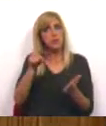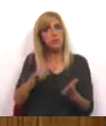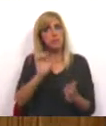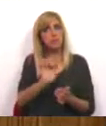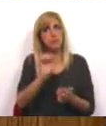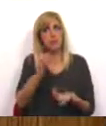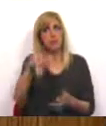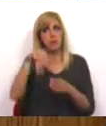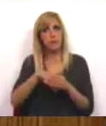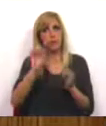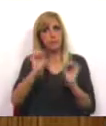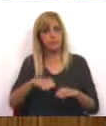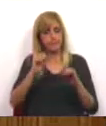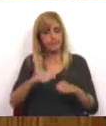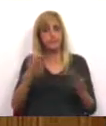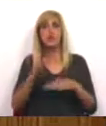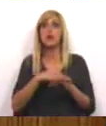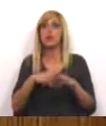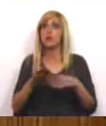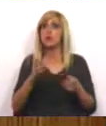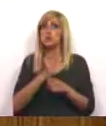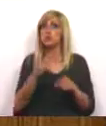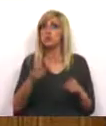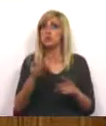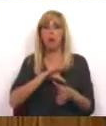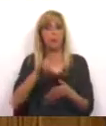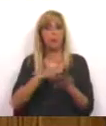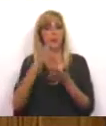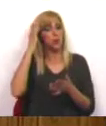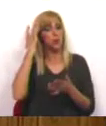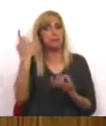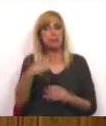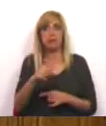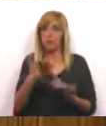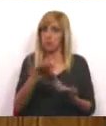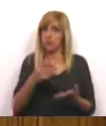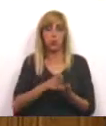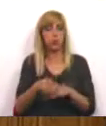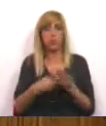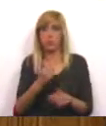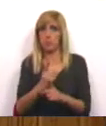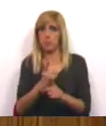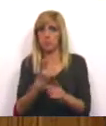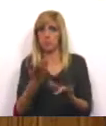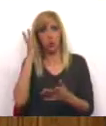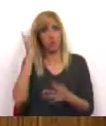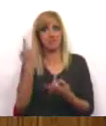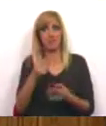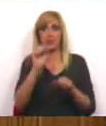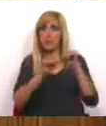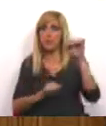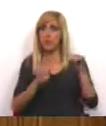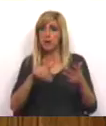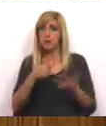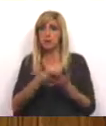com o nosso voto a favor. E fizemos-o porque estávamos absolutamente conscientes, como aliás continuamos a estar, que este diploma pretende